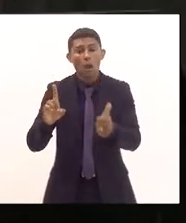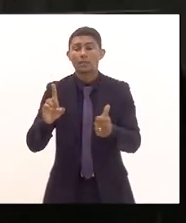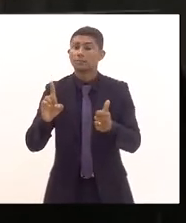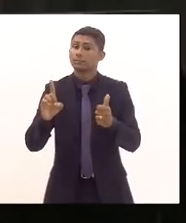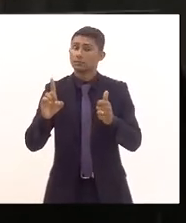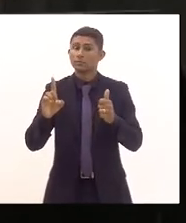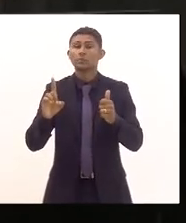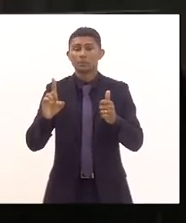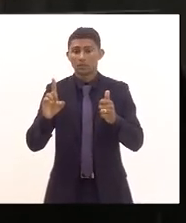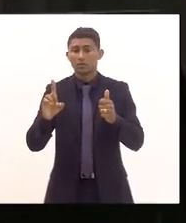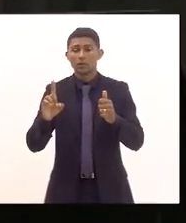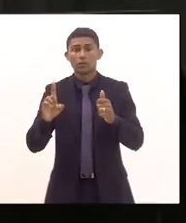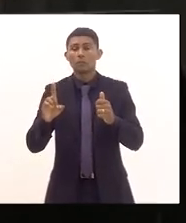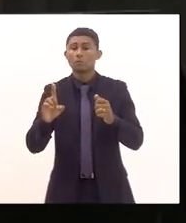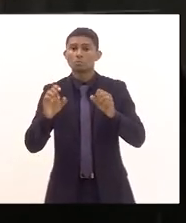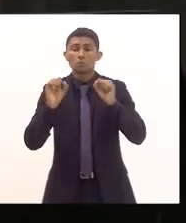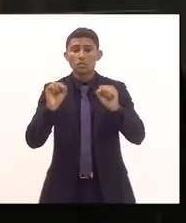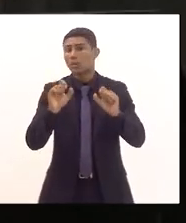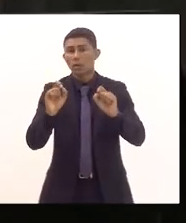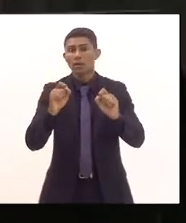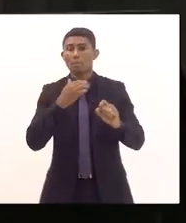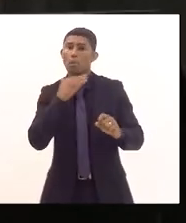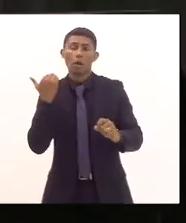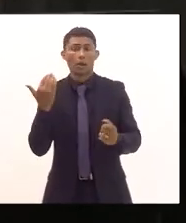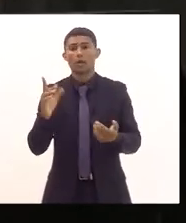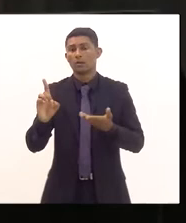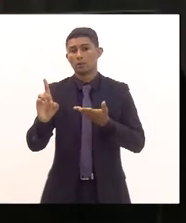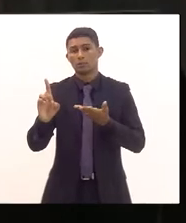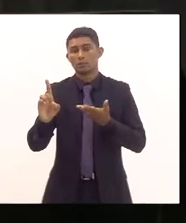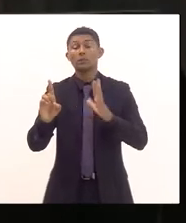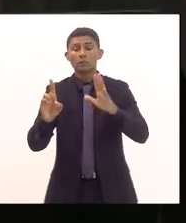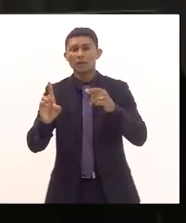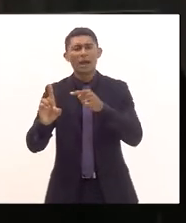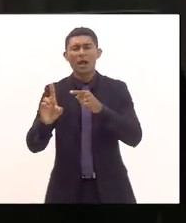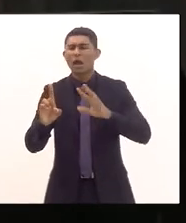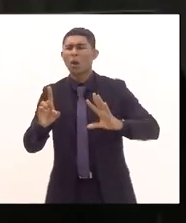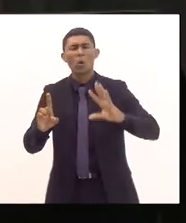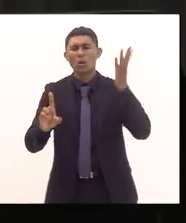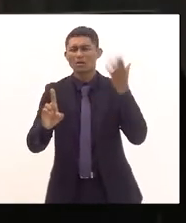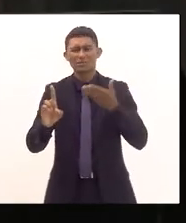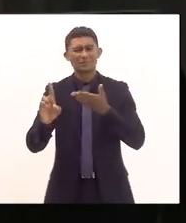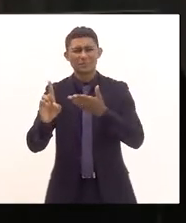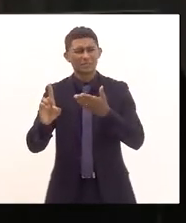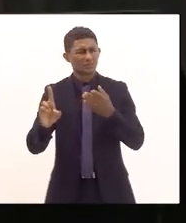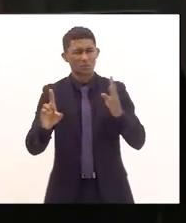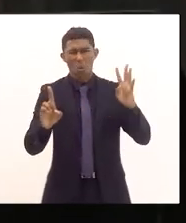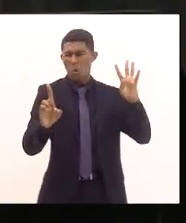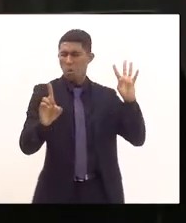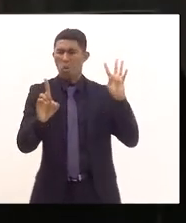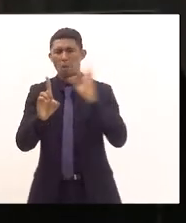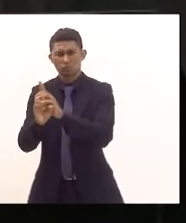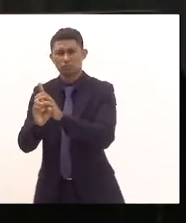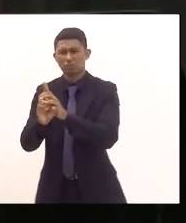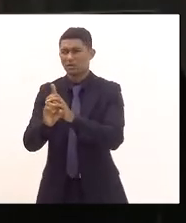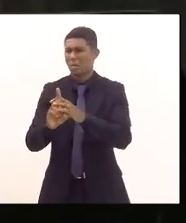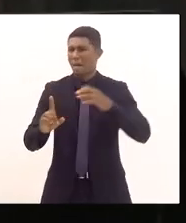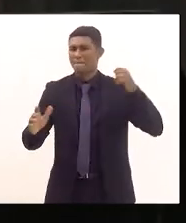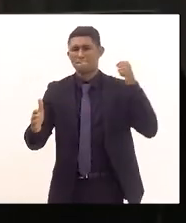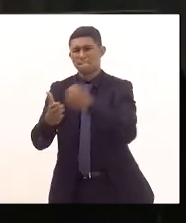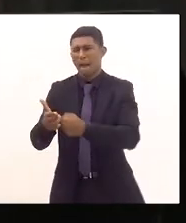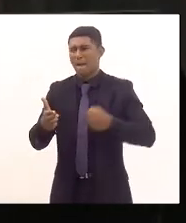muito pior do que teve Foi humilhado o povo ardemente agora como se esperar